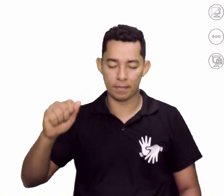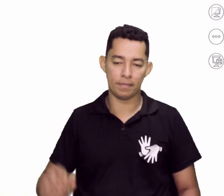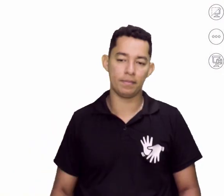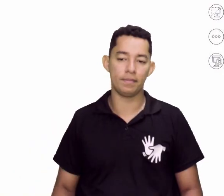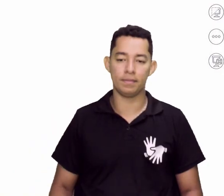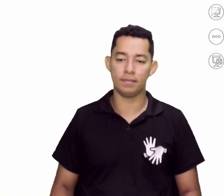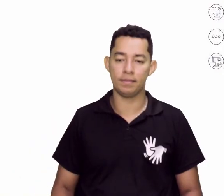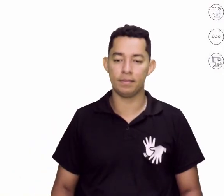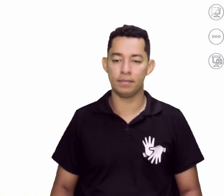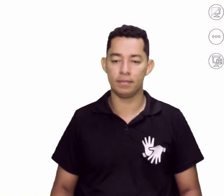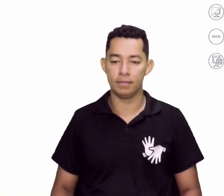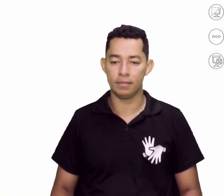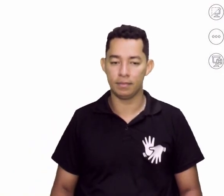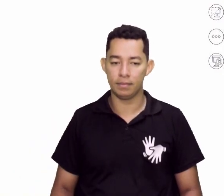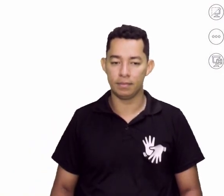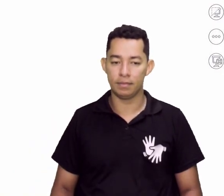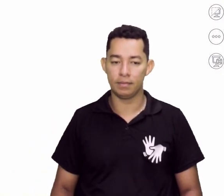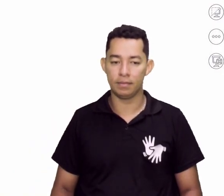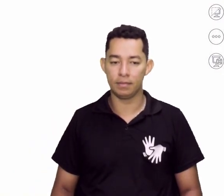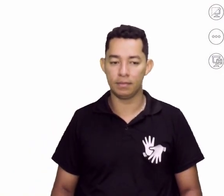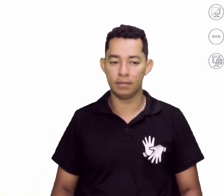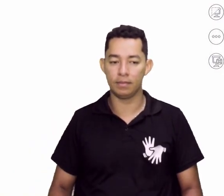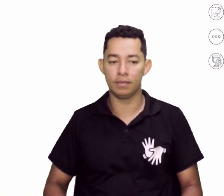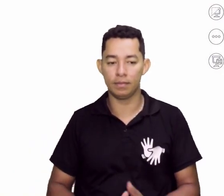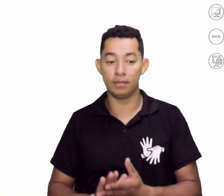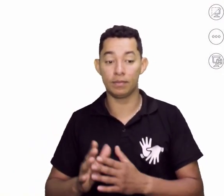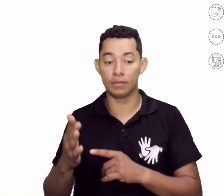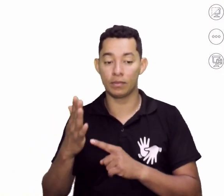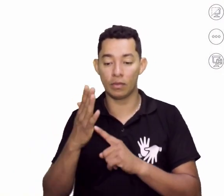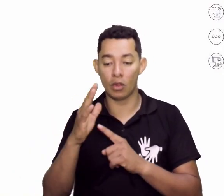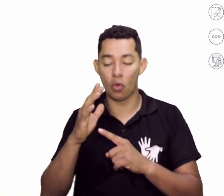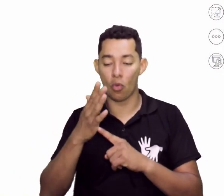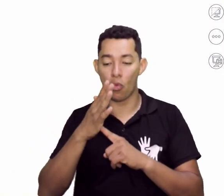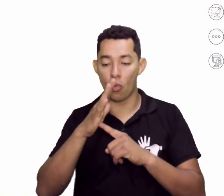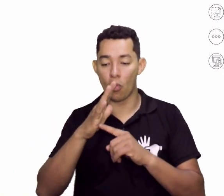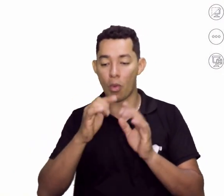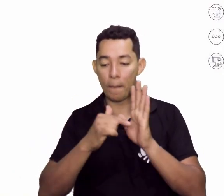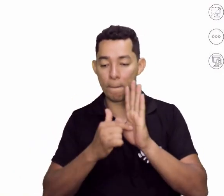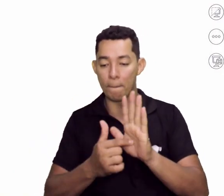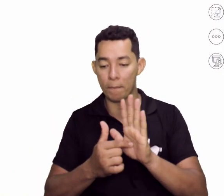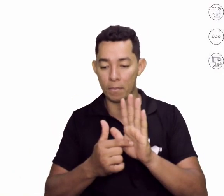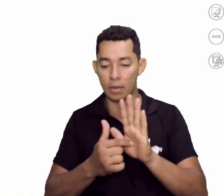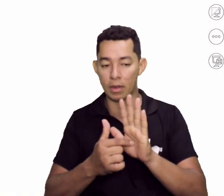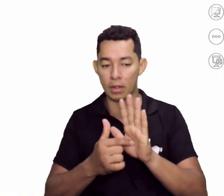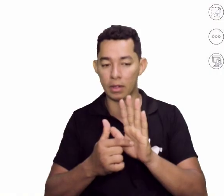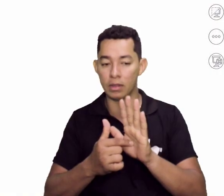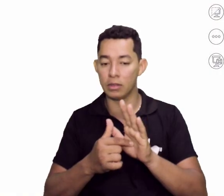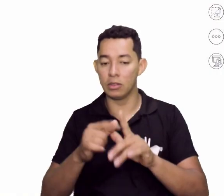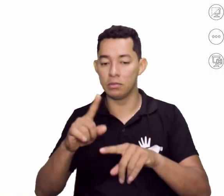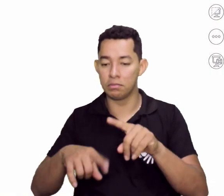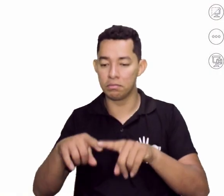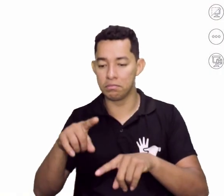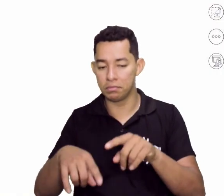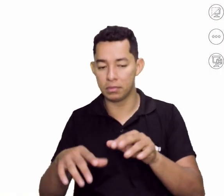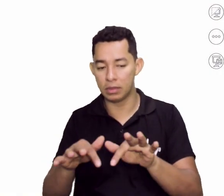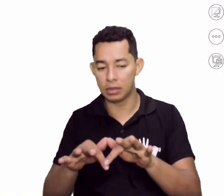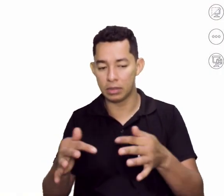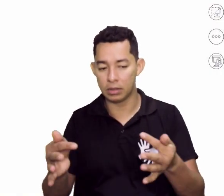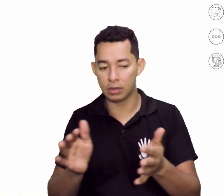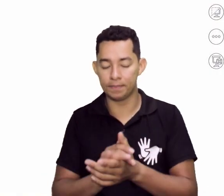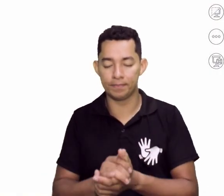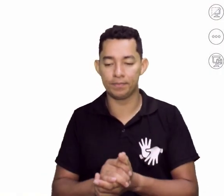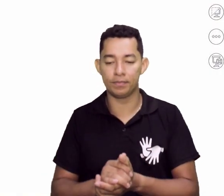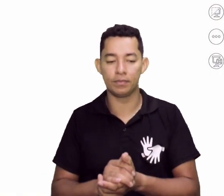ó, é uma apresentação com coisas muito simples, né? O objeto cinético do